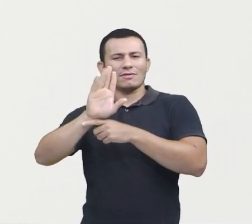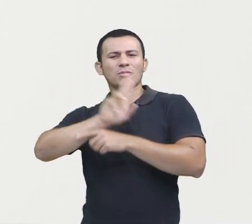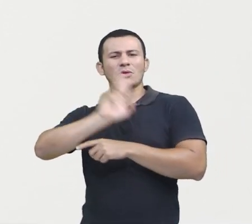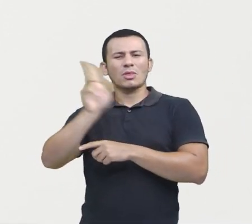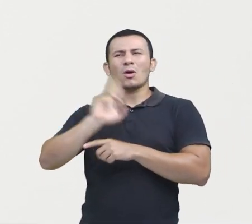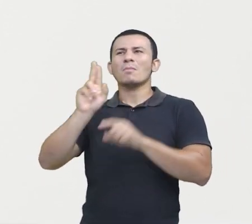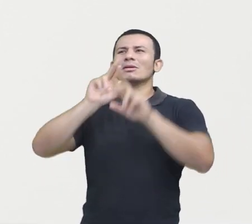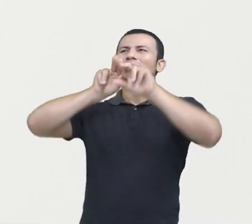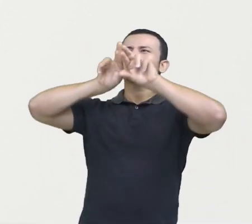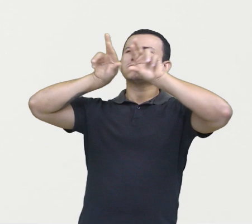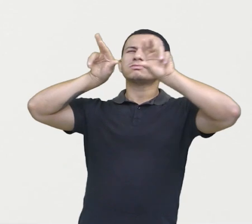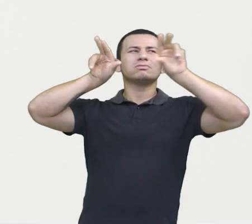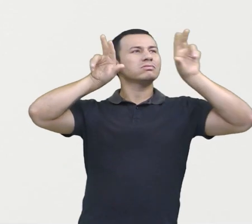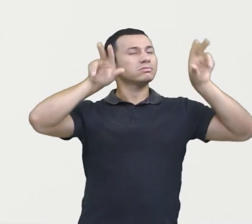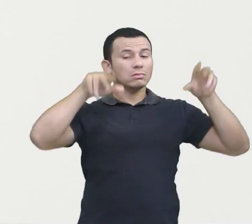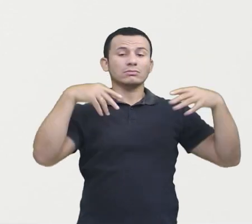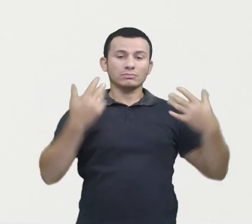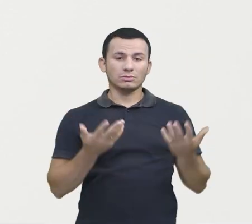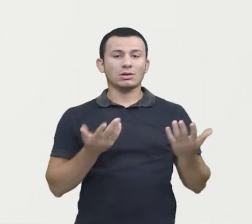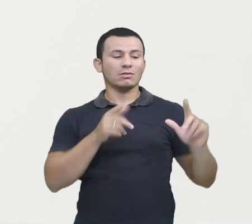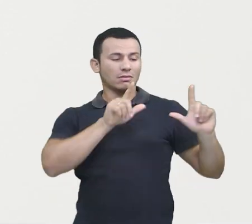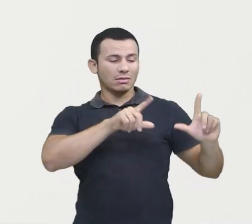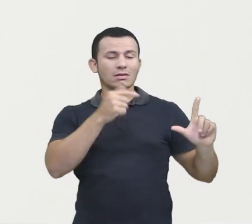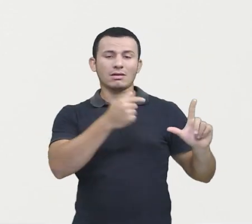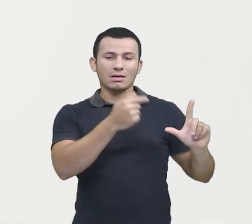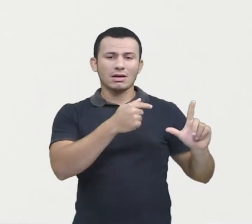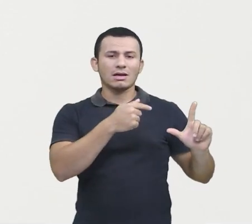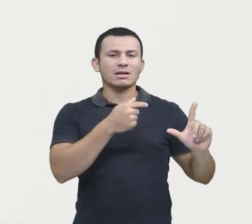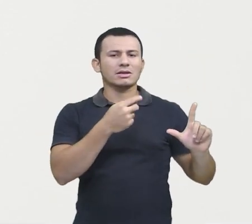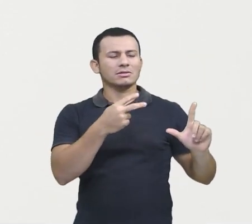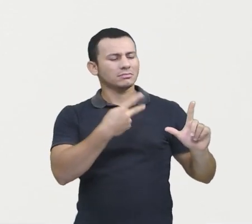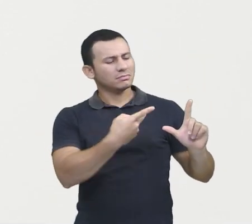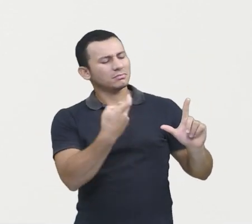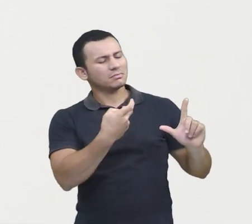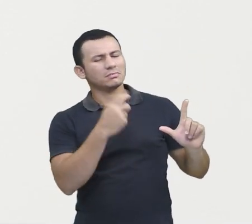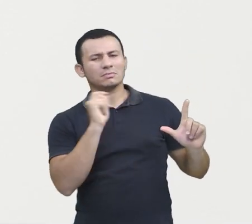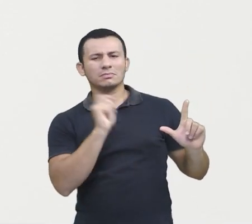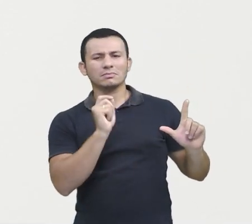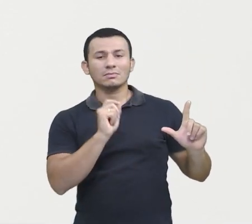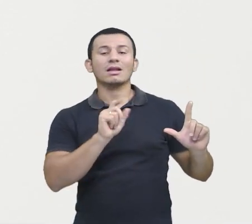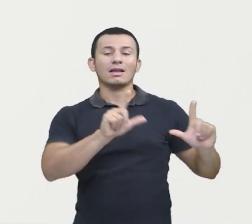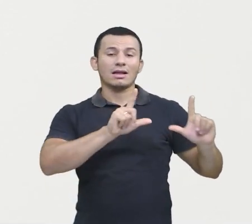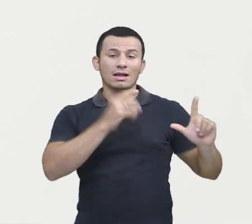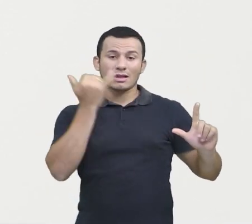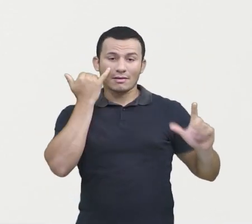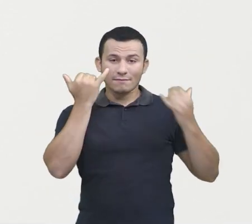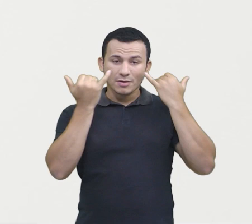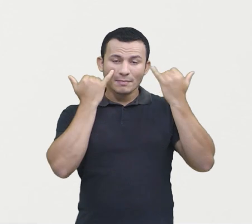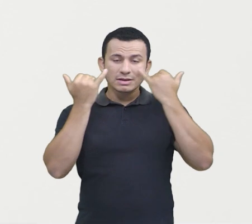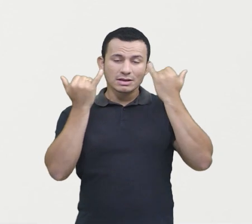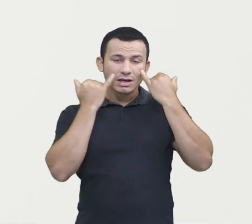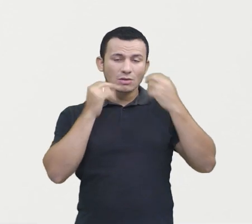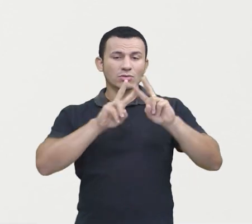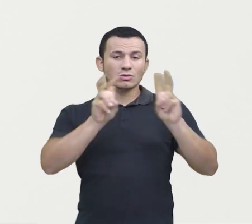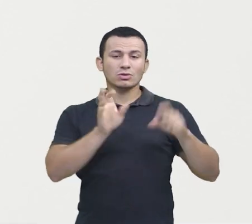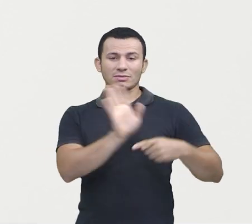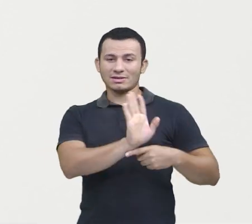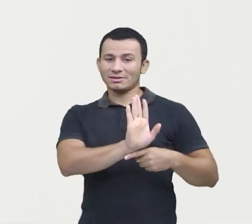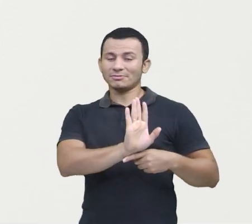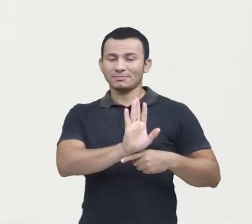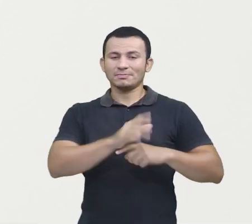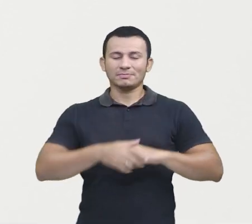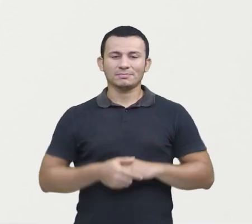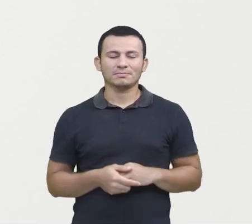exibição. Então, aqui nós estamos vendo o que, crianças? O cartaz do curta-metragem.